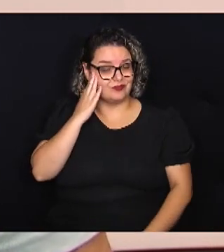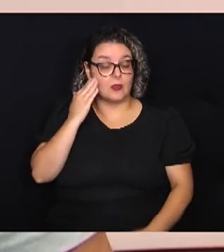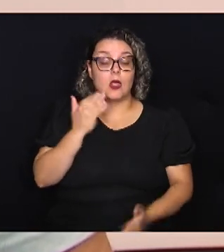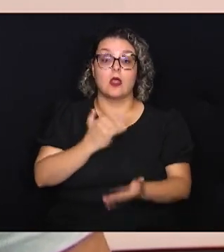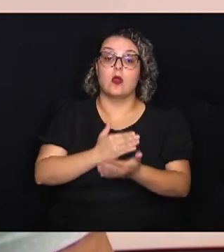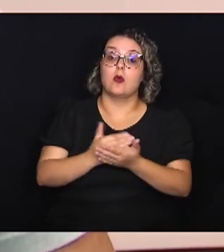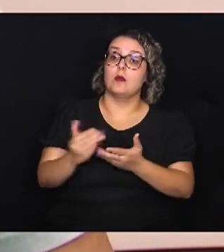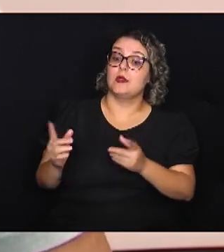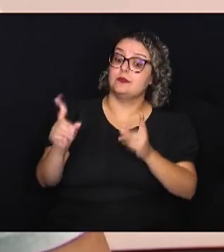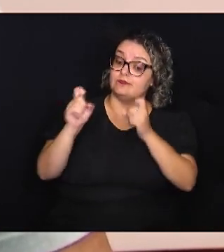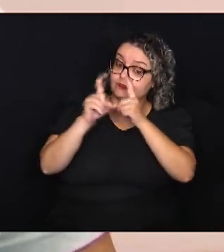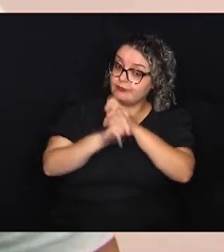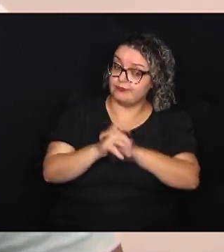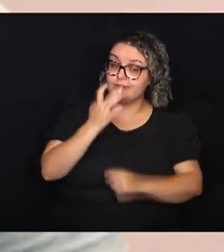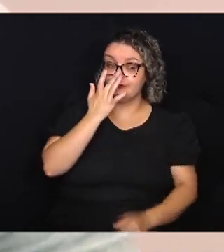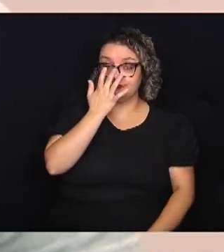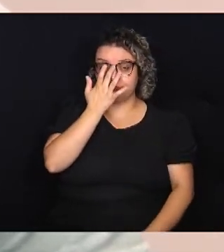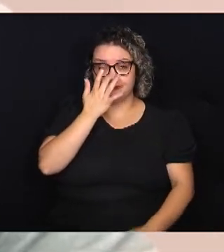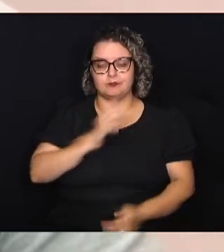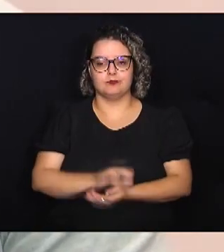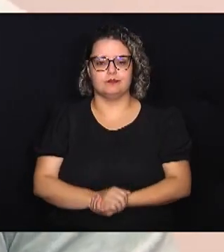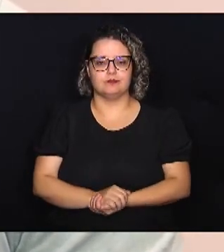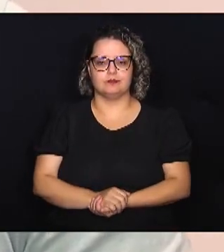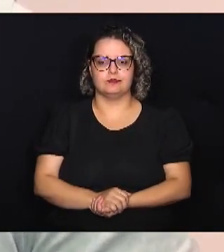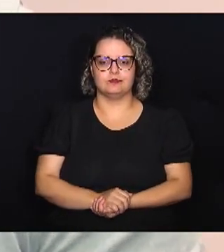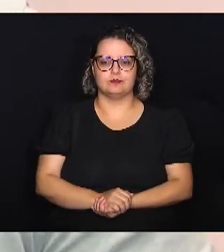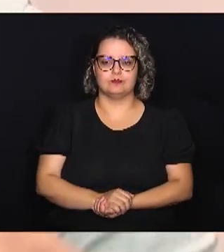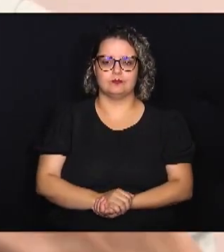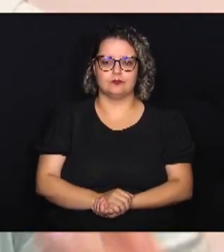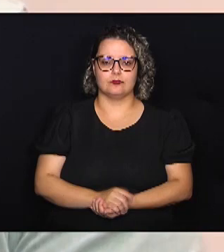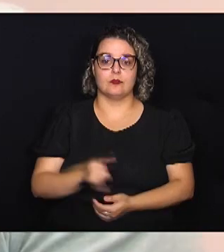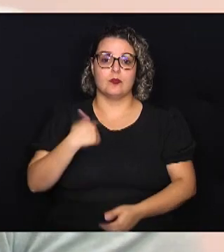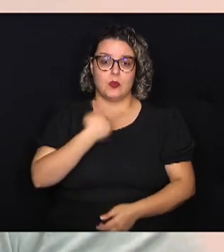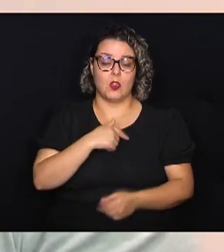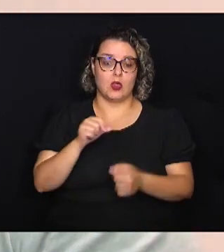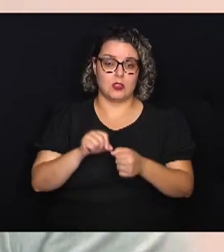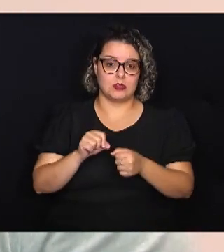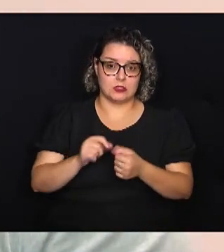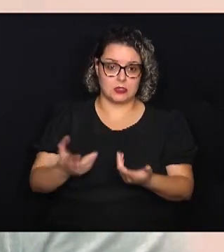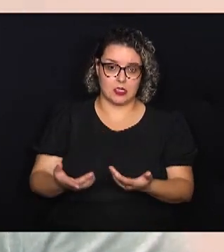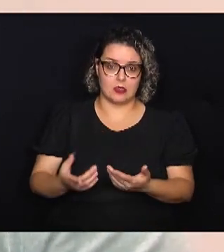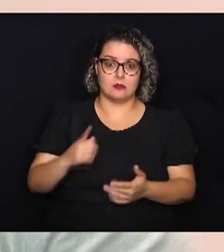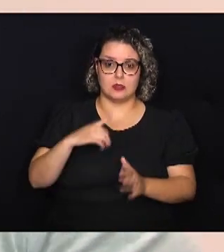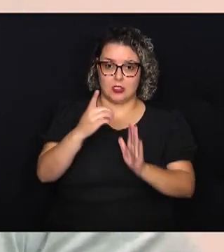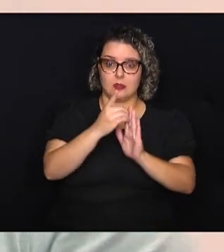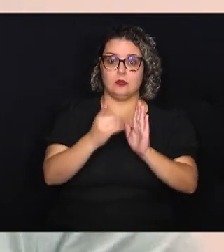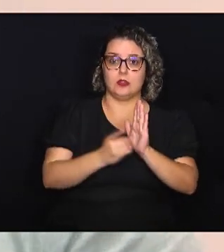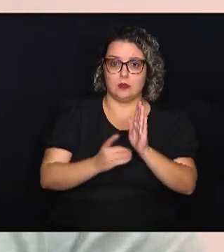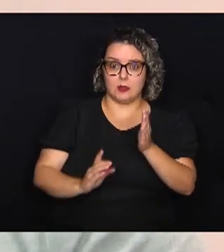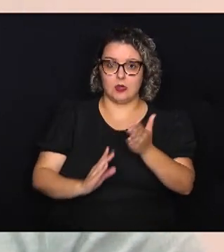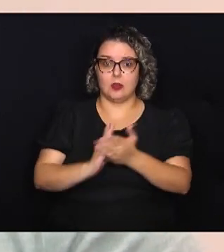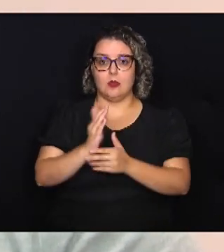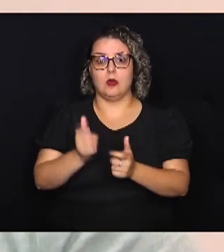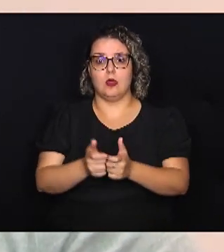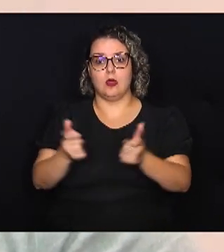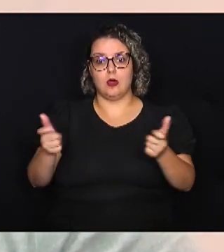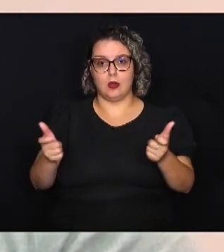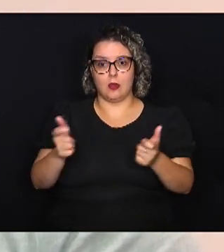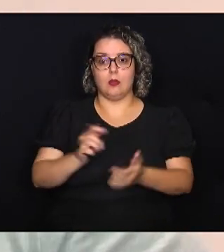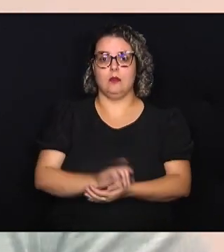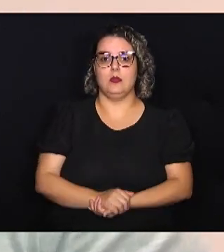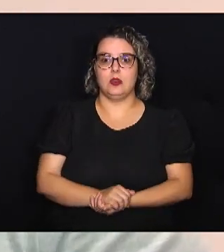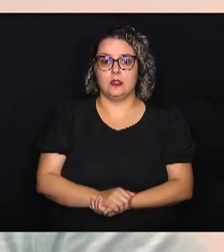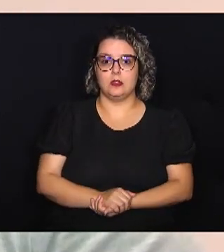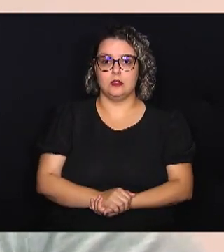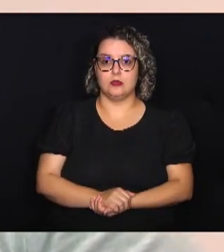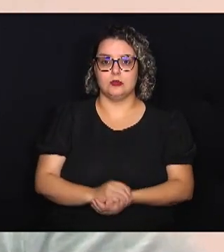a dificuldade. A gente tem um decreto que foi aprovado, aumentando o nível de